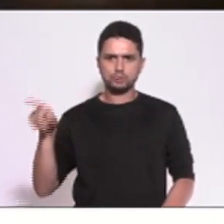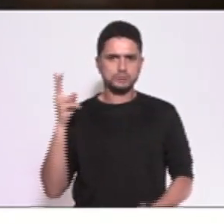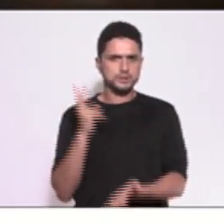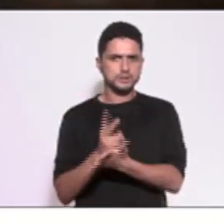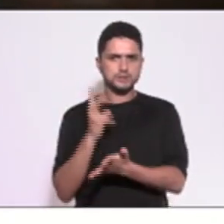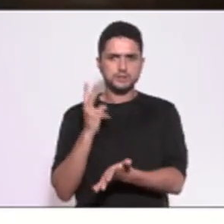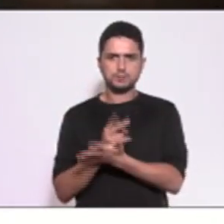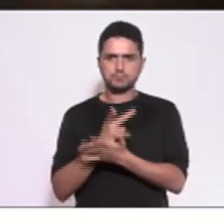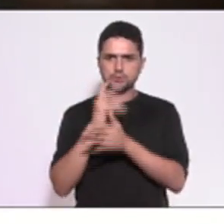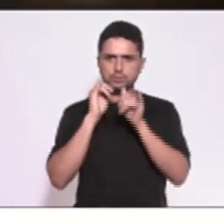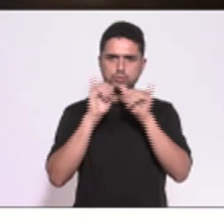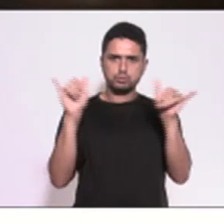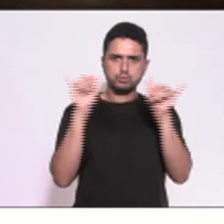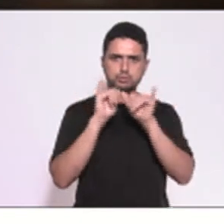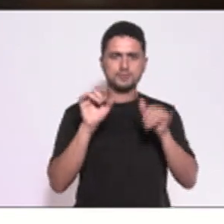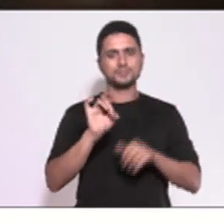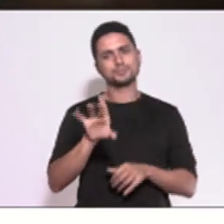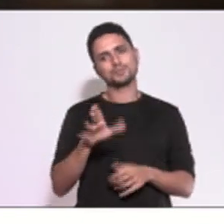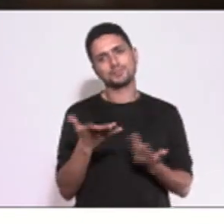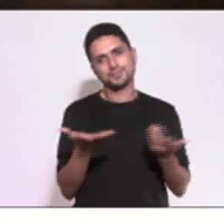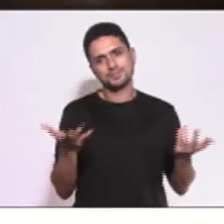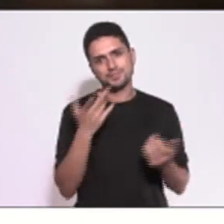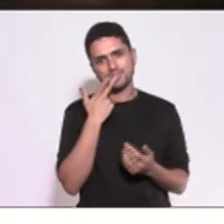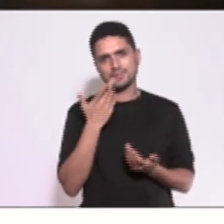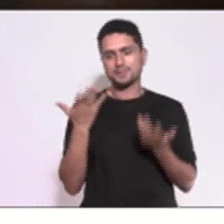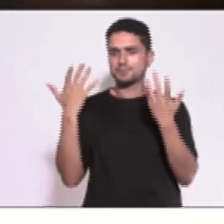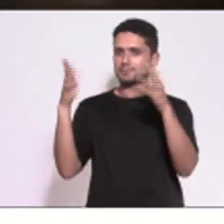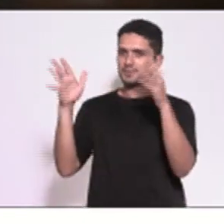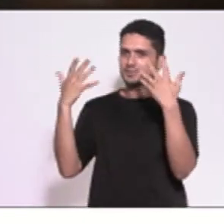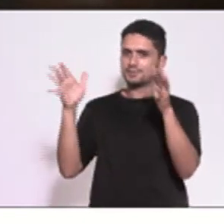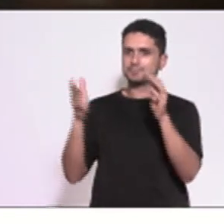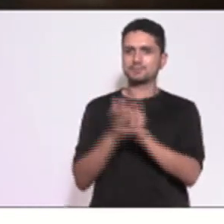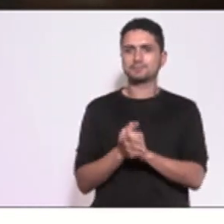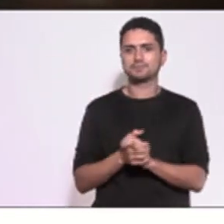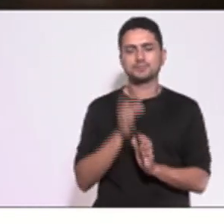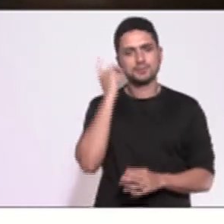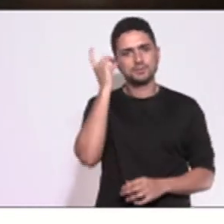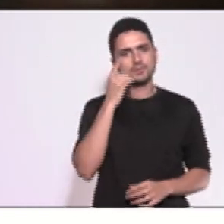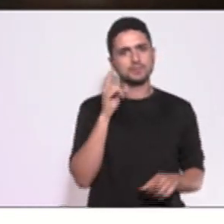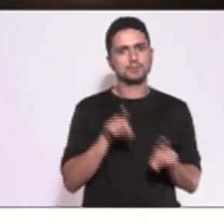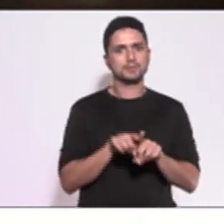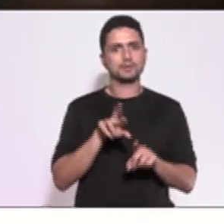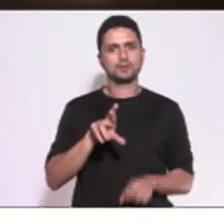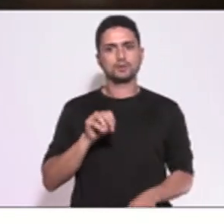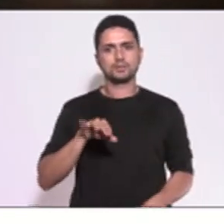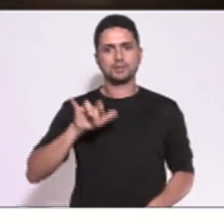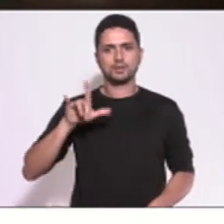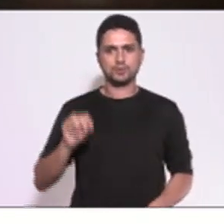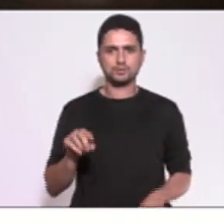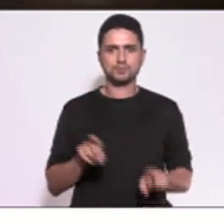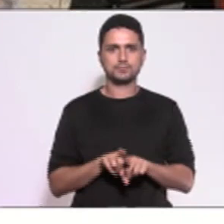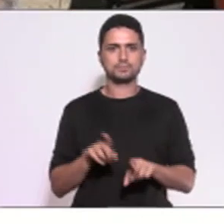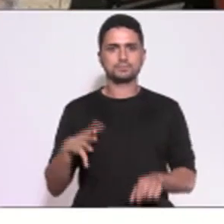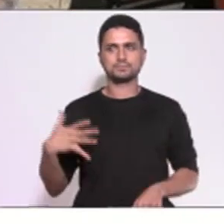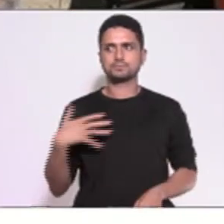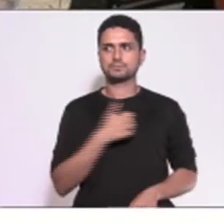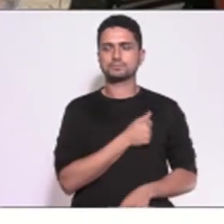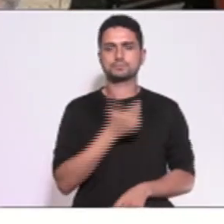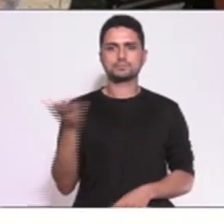vida pregou. Era somente isso. Parabéns ao deputado, parabéns, Ronaldo, parabéns, minha querida baronesa.